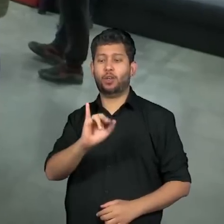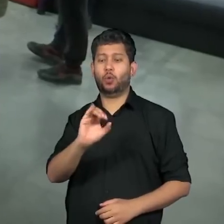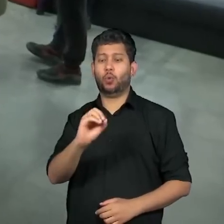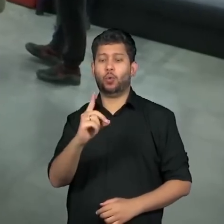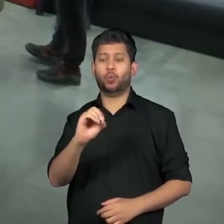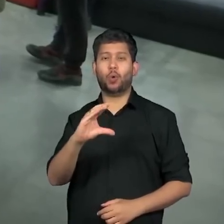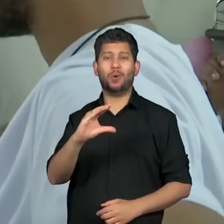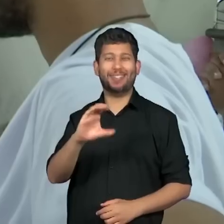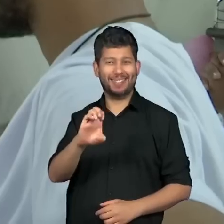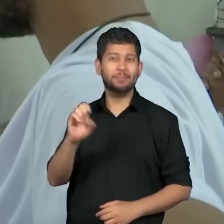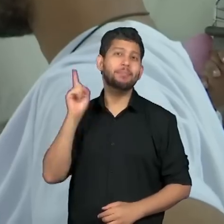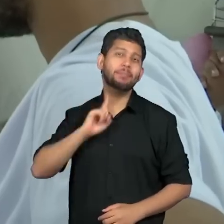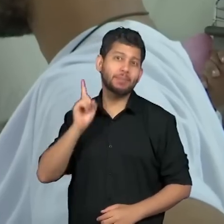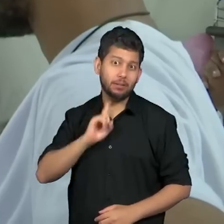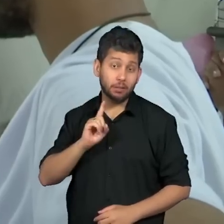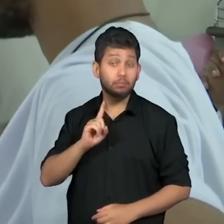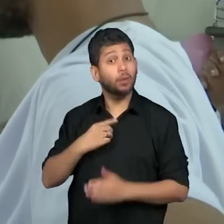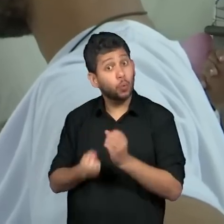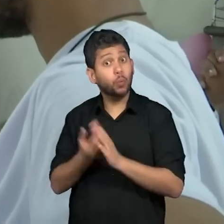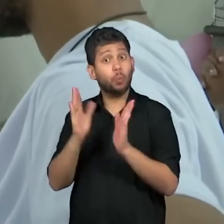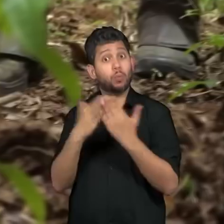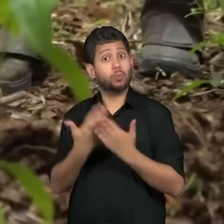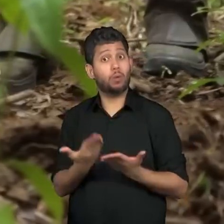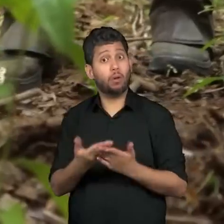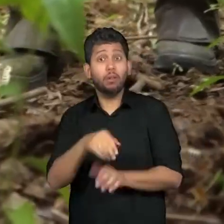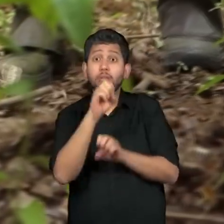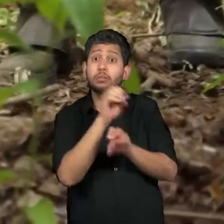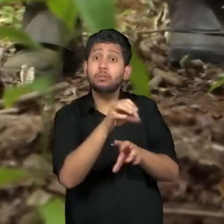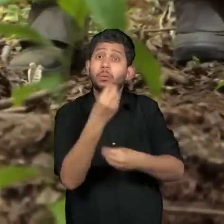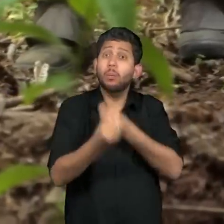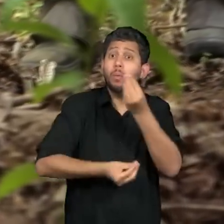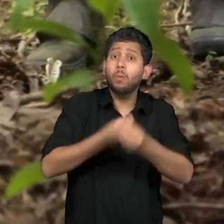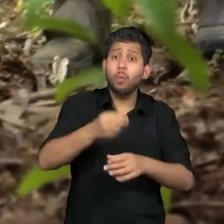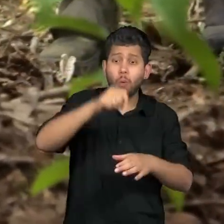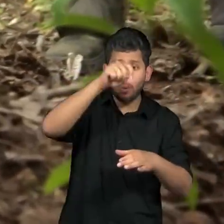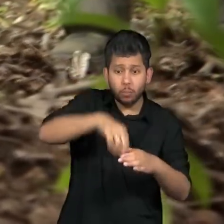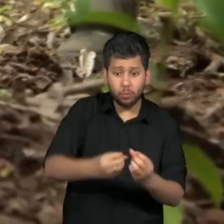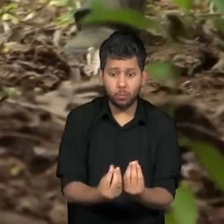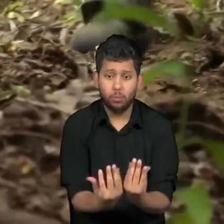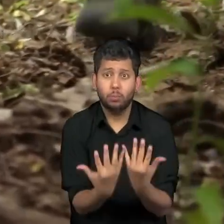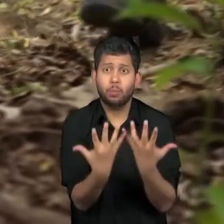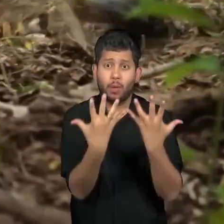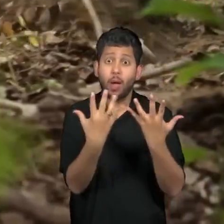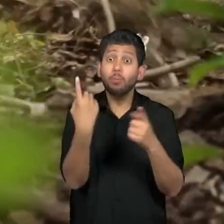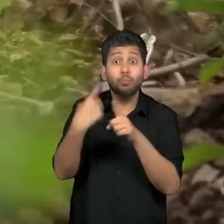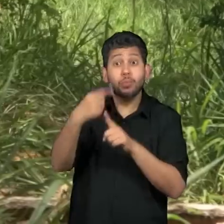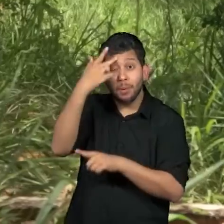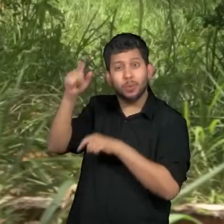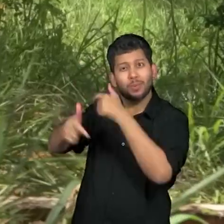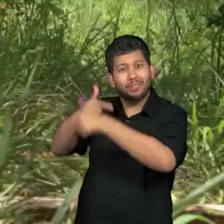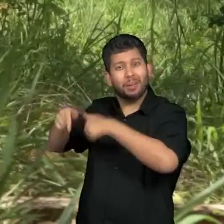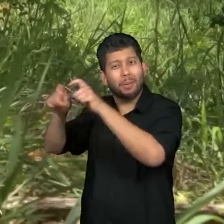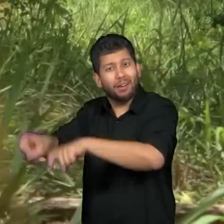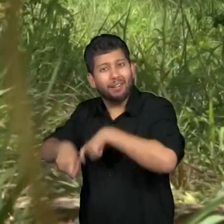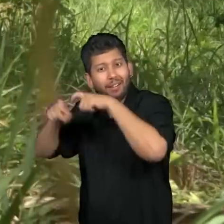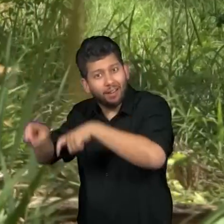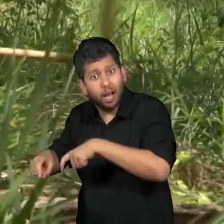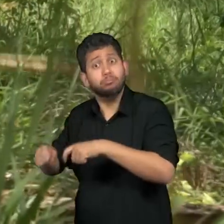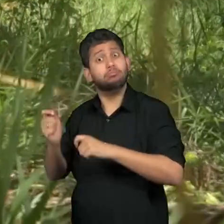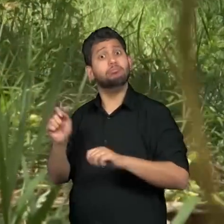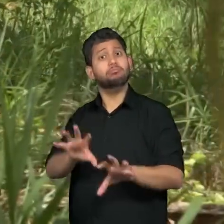cria escola para ensinar o ofício de reflorestar aos filhos de agricultores familiares.